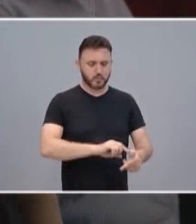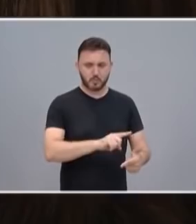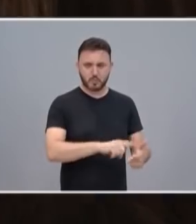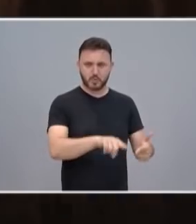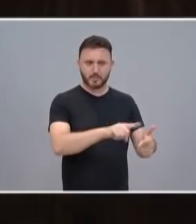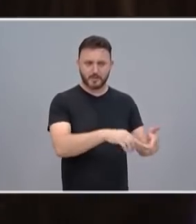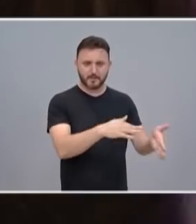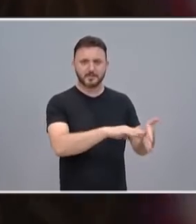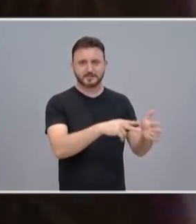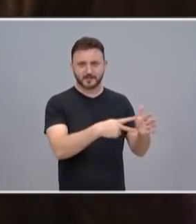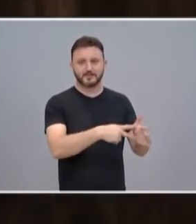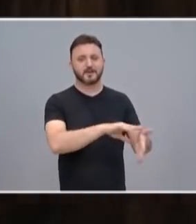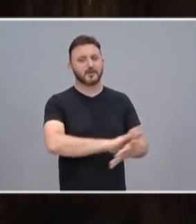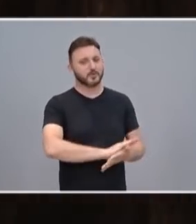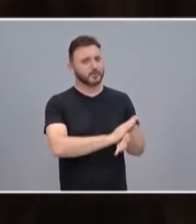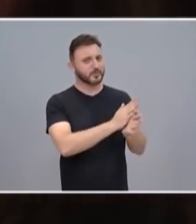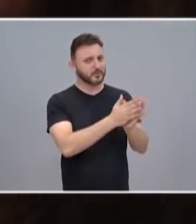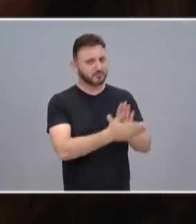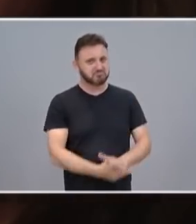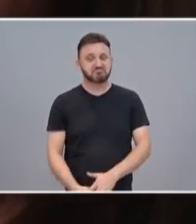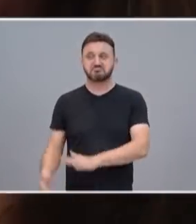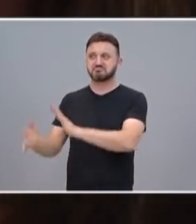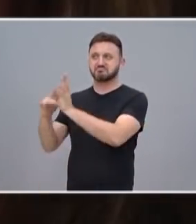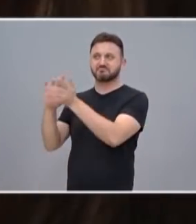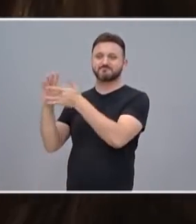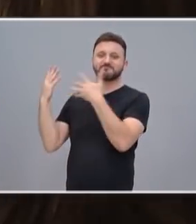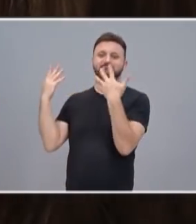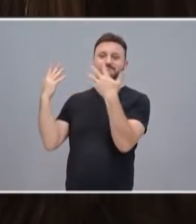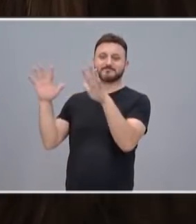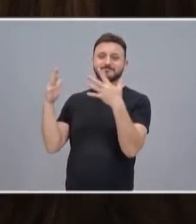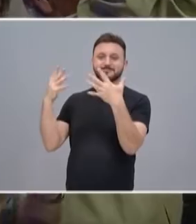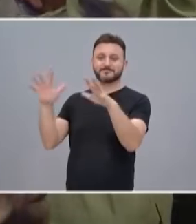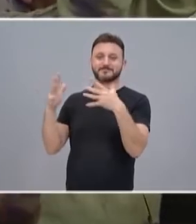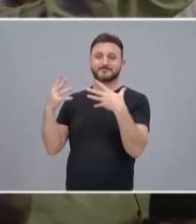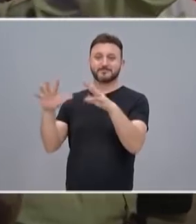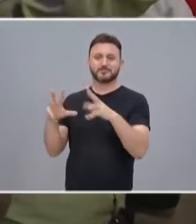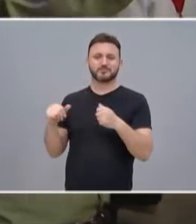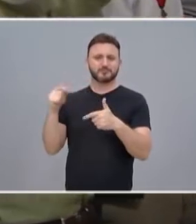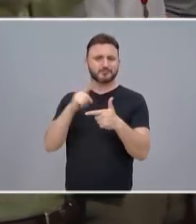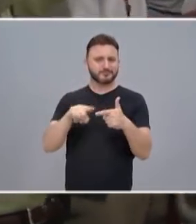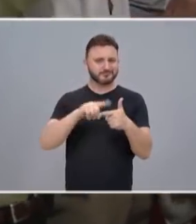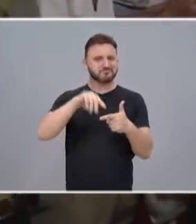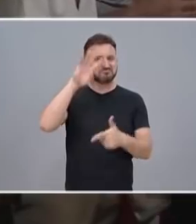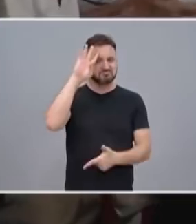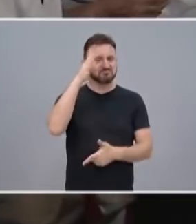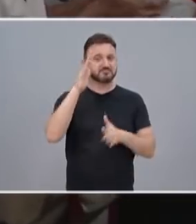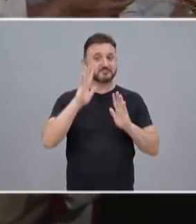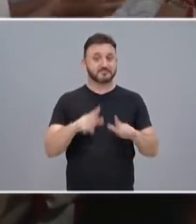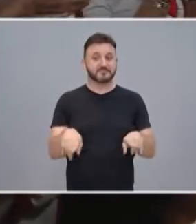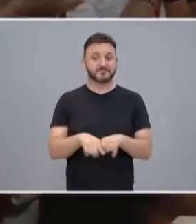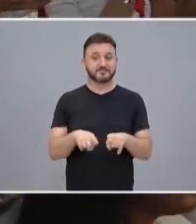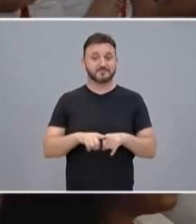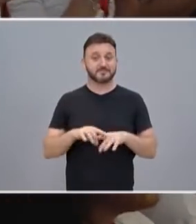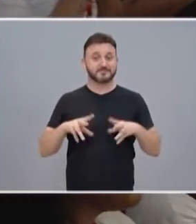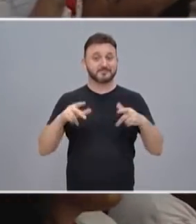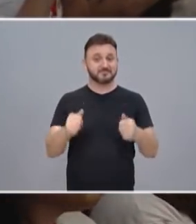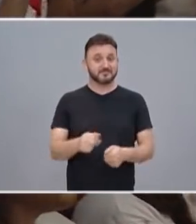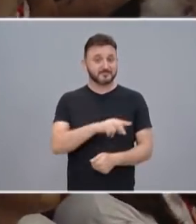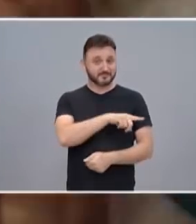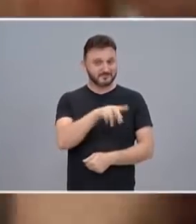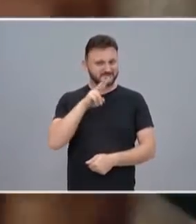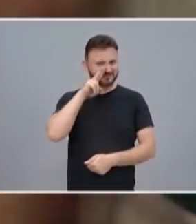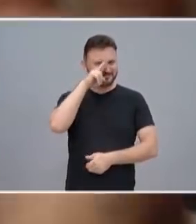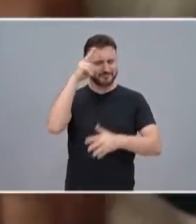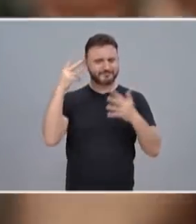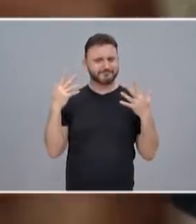salva de palmas pro nosso Senhor, que já derrubou muitas muralhas, que já derrubou muitas barreiras. A mais forte é pro